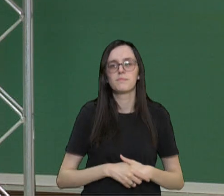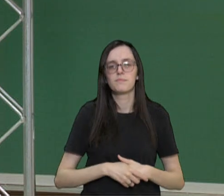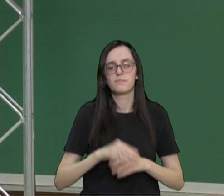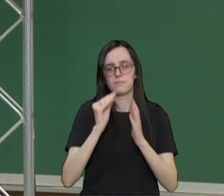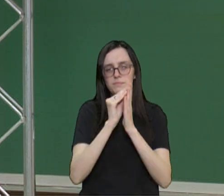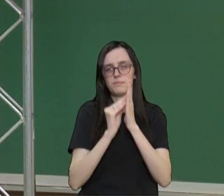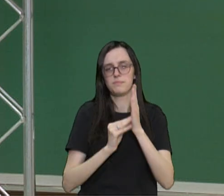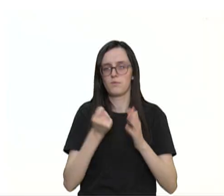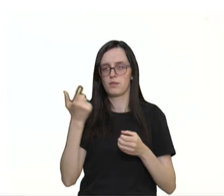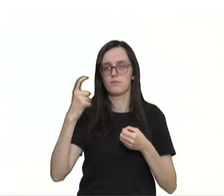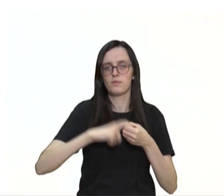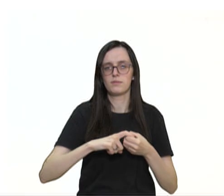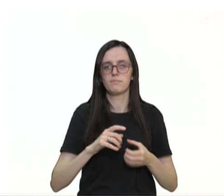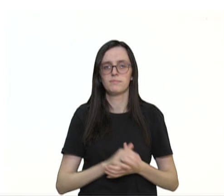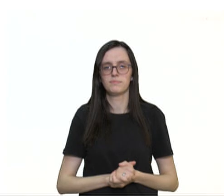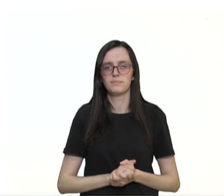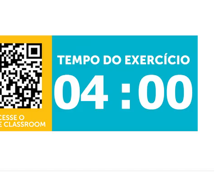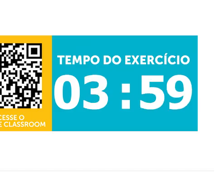Anotem aí, já volto.